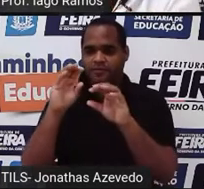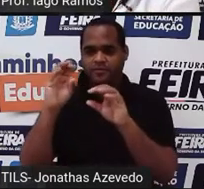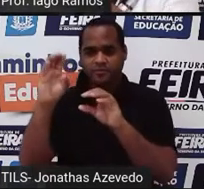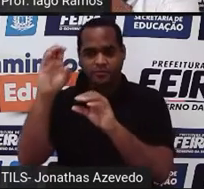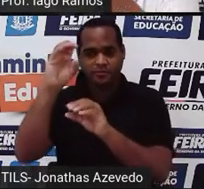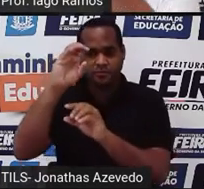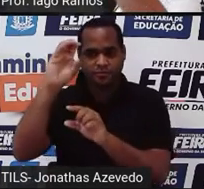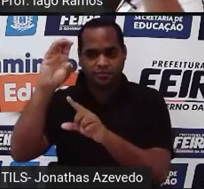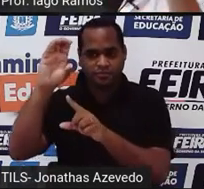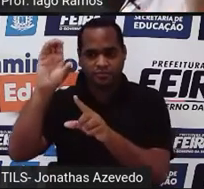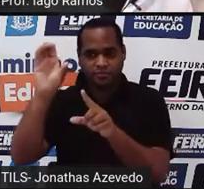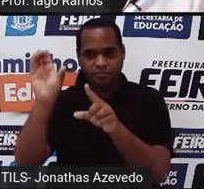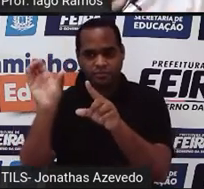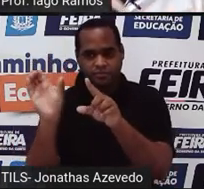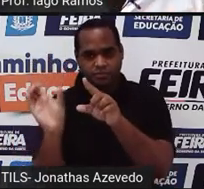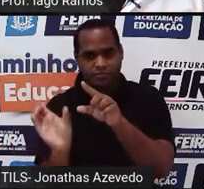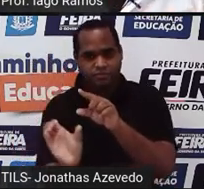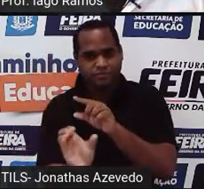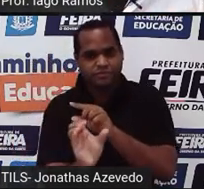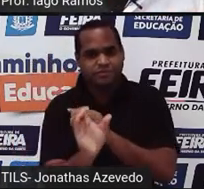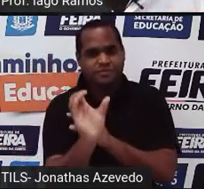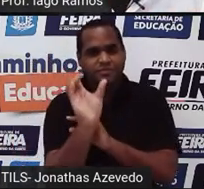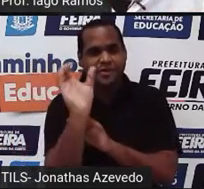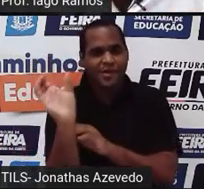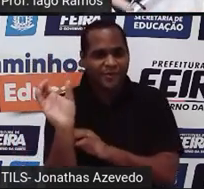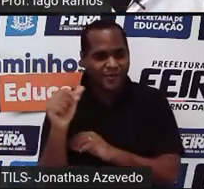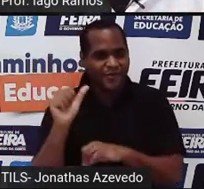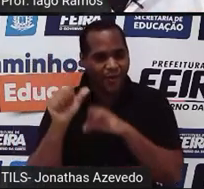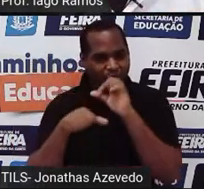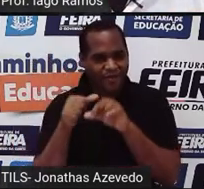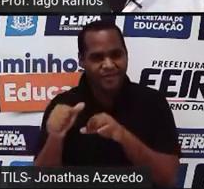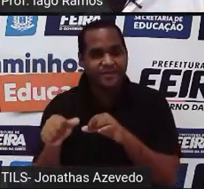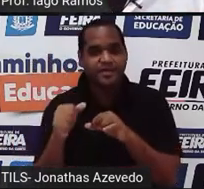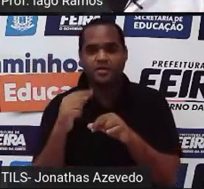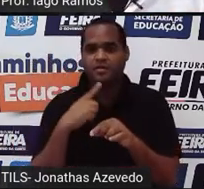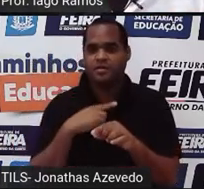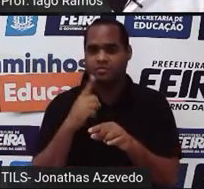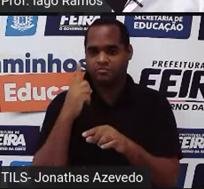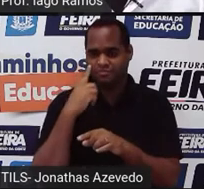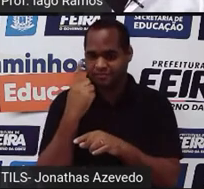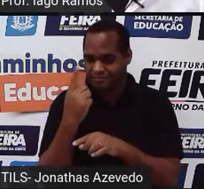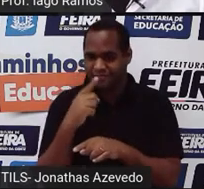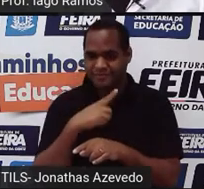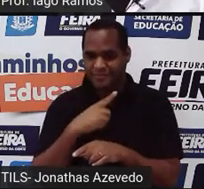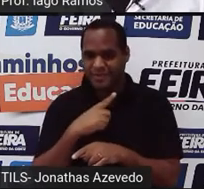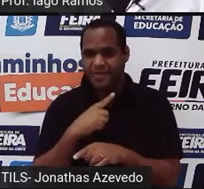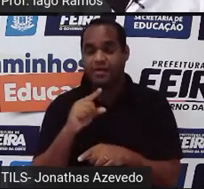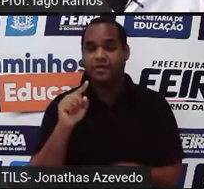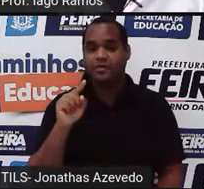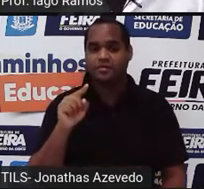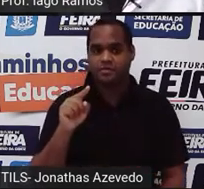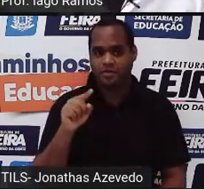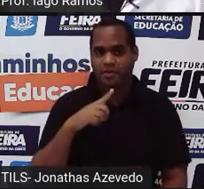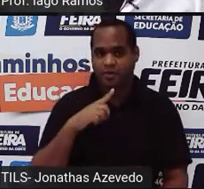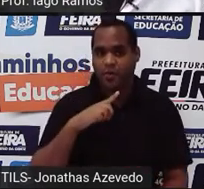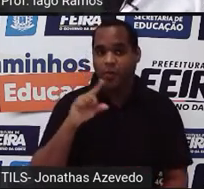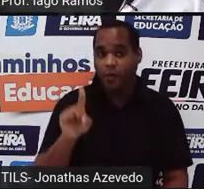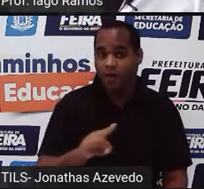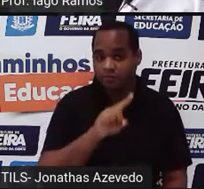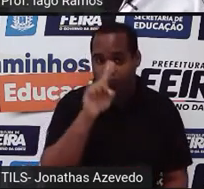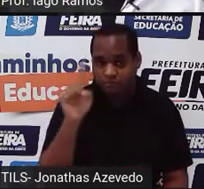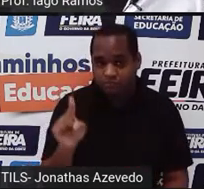e giro ela. E quando eu faço esse giro, há dois caminhos. Ou eu giro no sentido